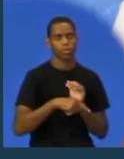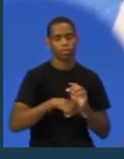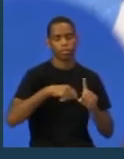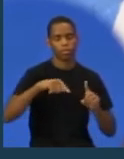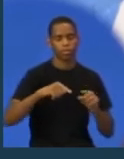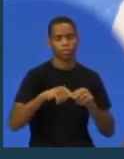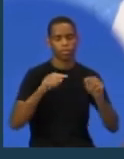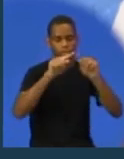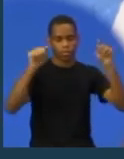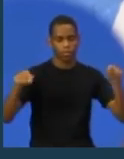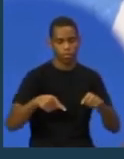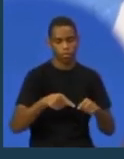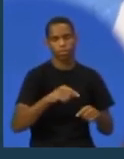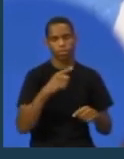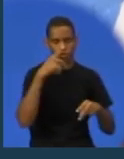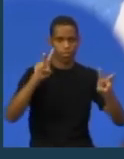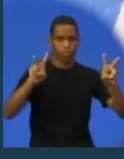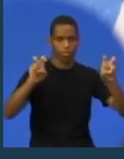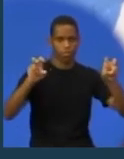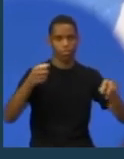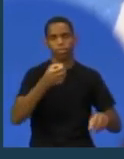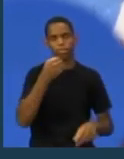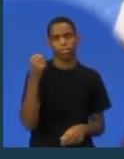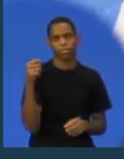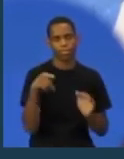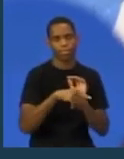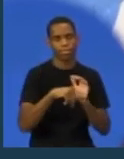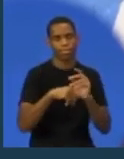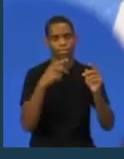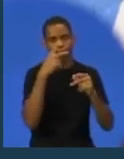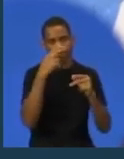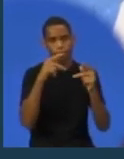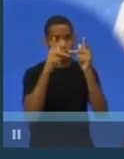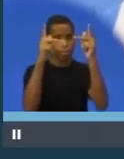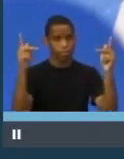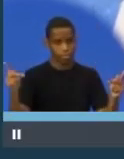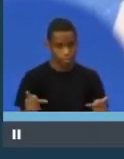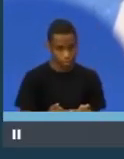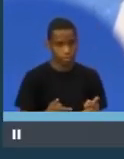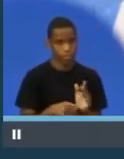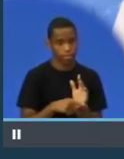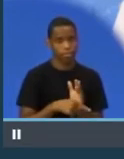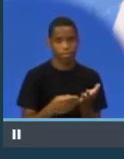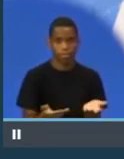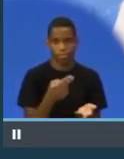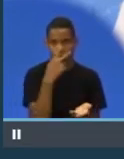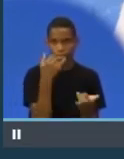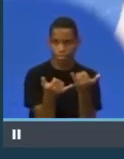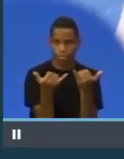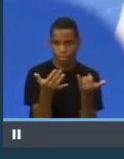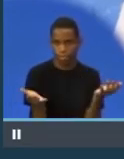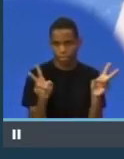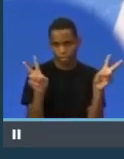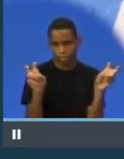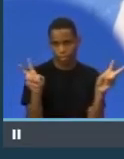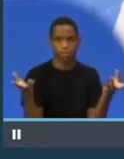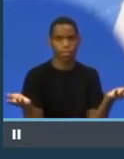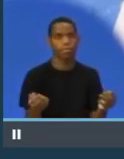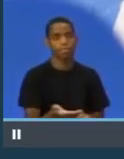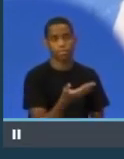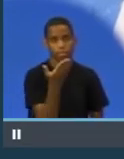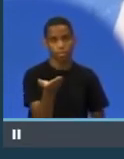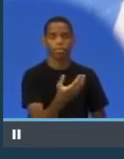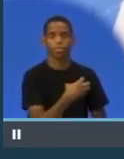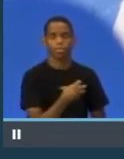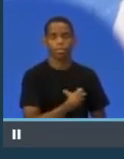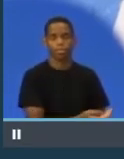circulares, ou também chamado de gráfico de torta ou gráfico de pizza. Esse tipo de gráfico, ele